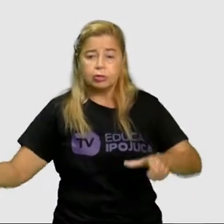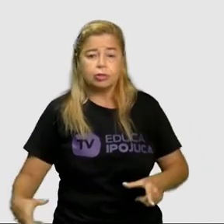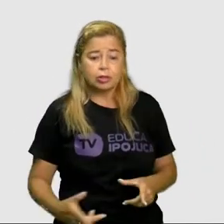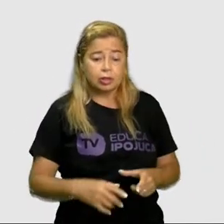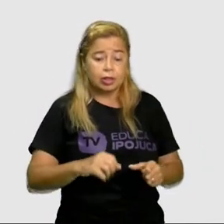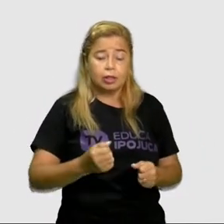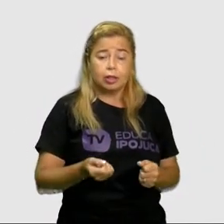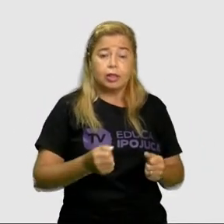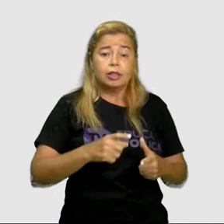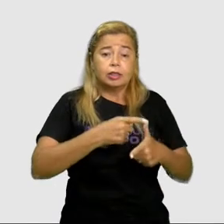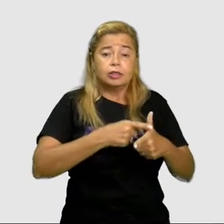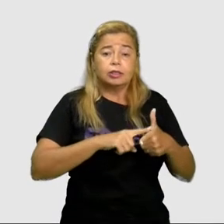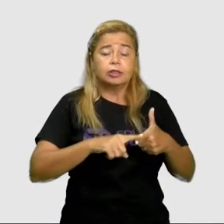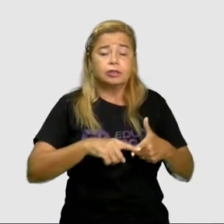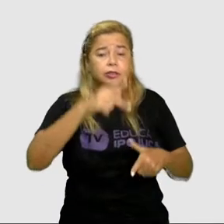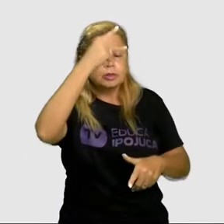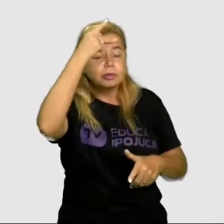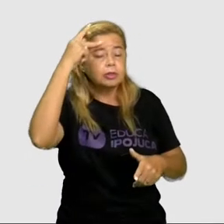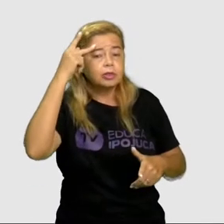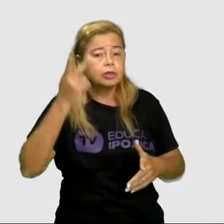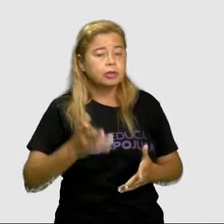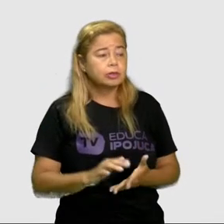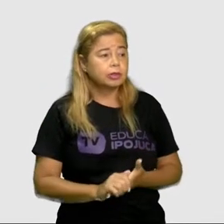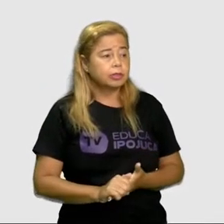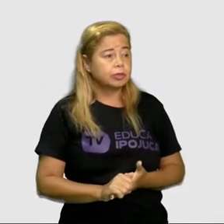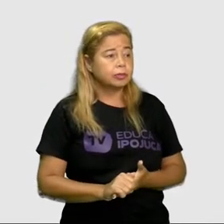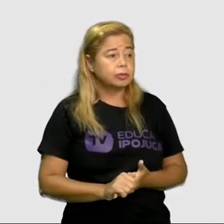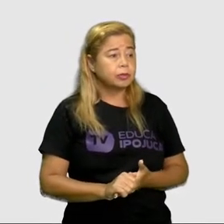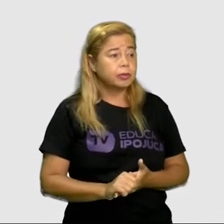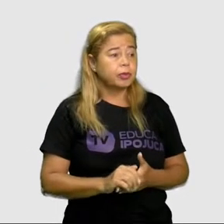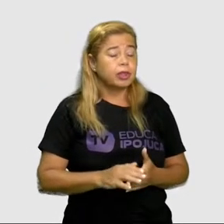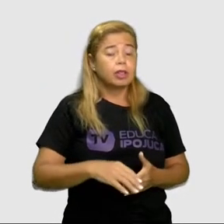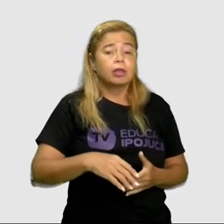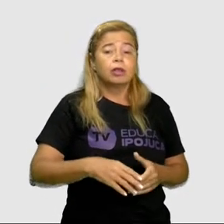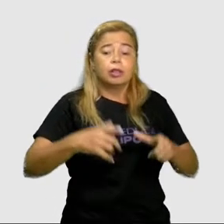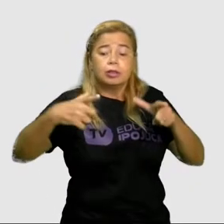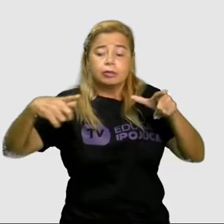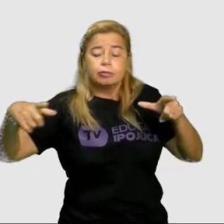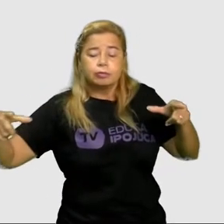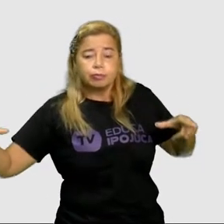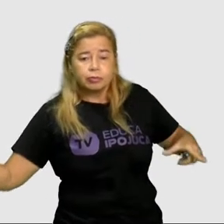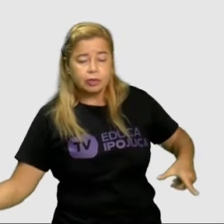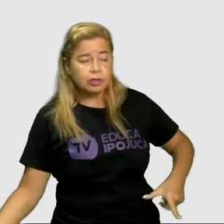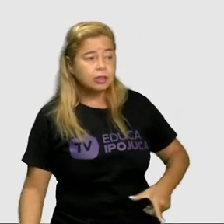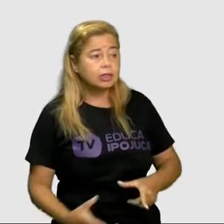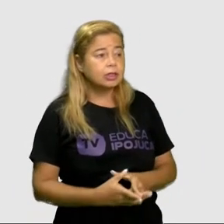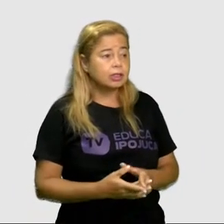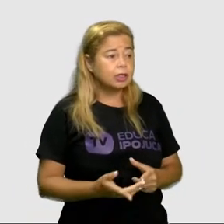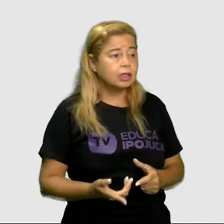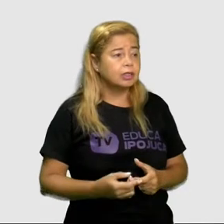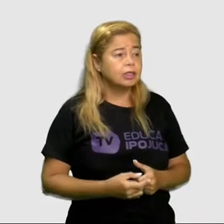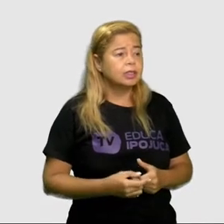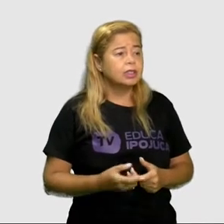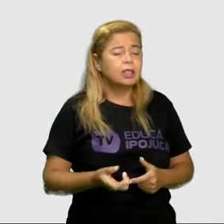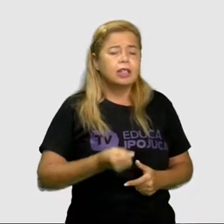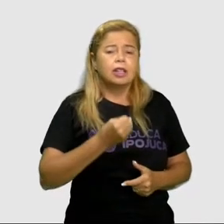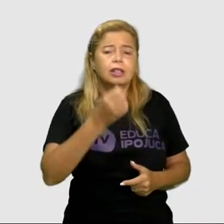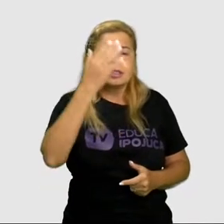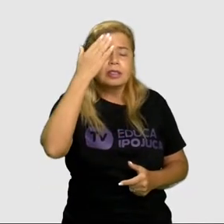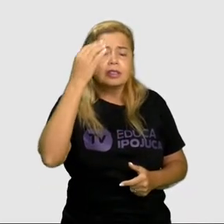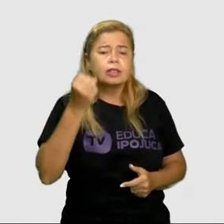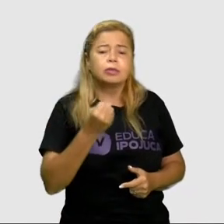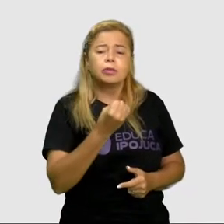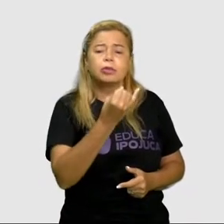Densidade demográfica, ela corresponde à distribuição da população em uma determinada área, também chamada